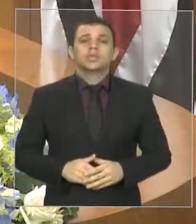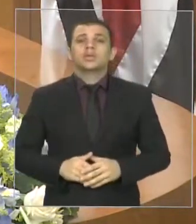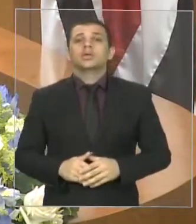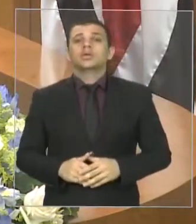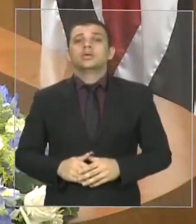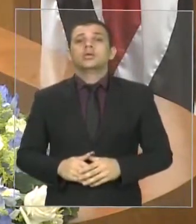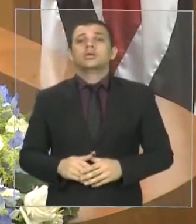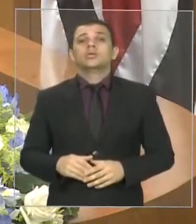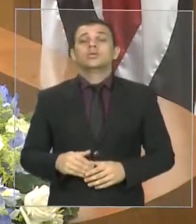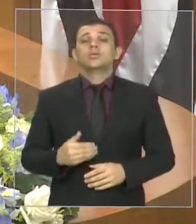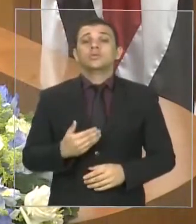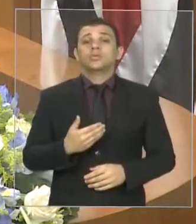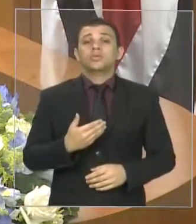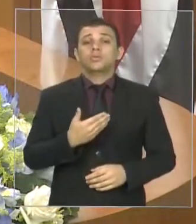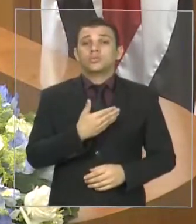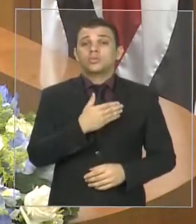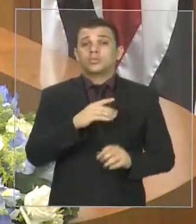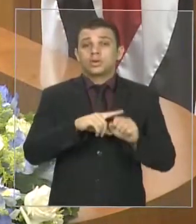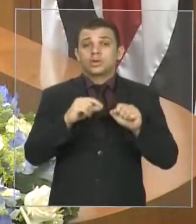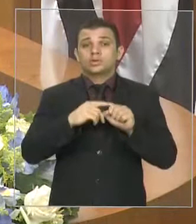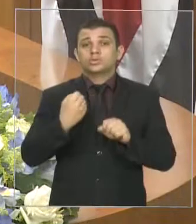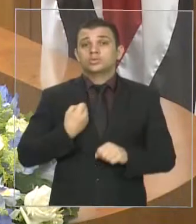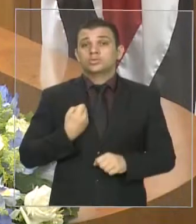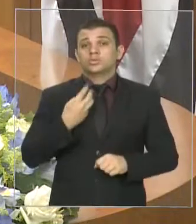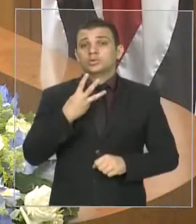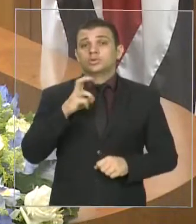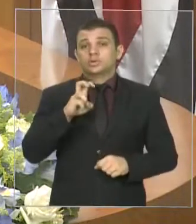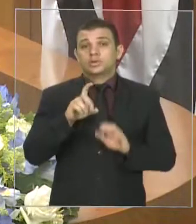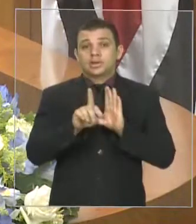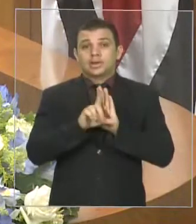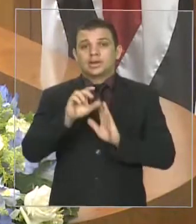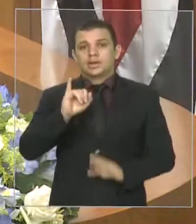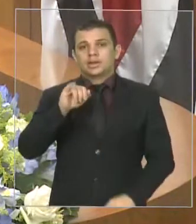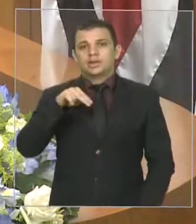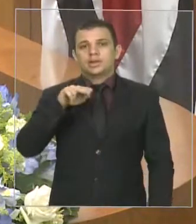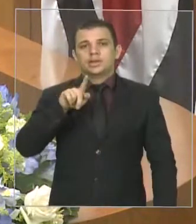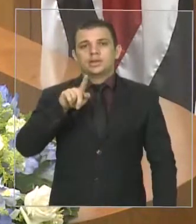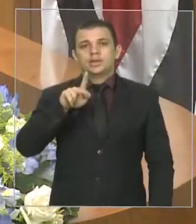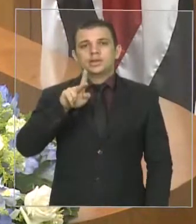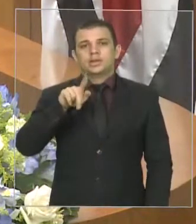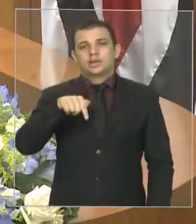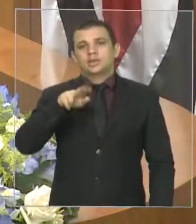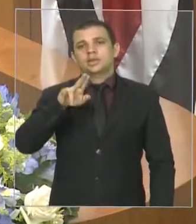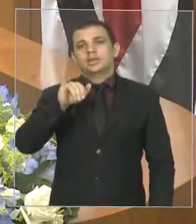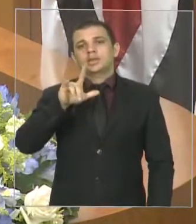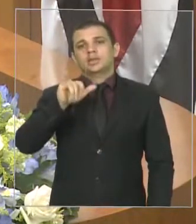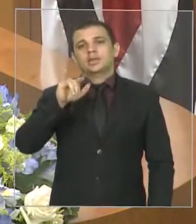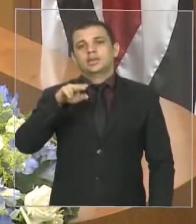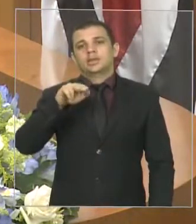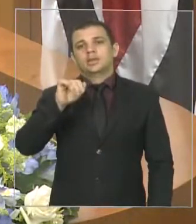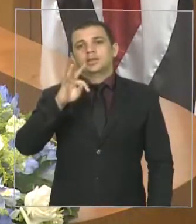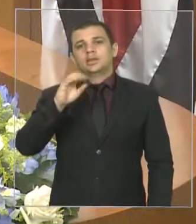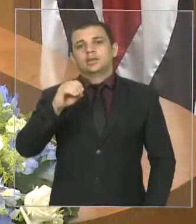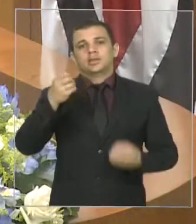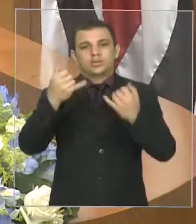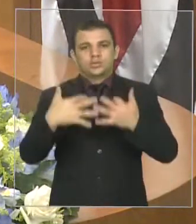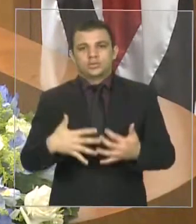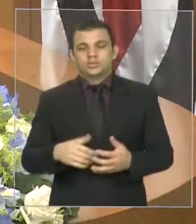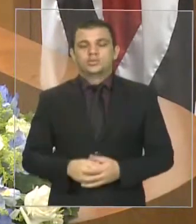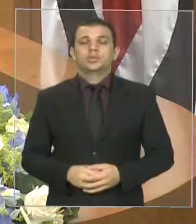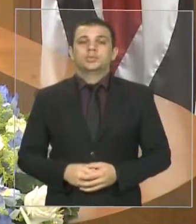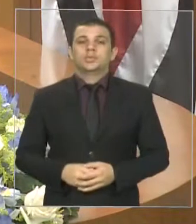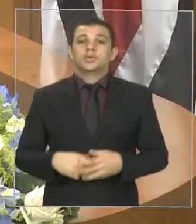dizer, artigo 35 da Lei do Inquilinato, salvo expressa disposição contratual em